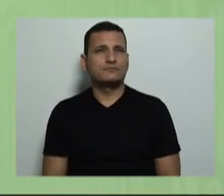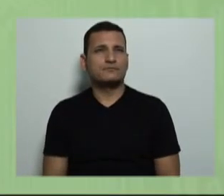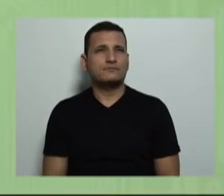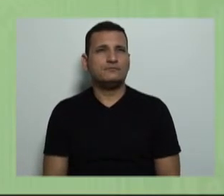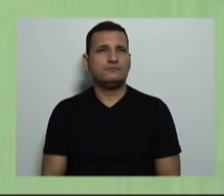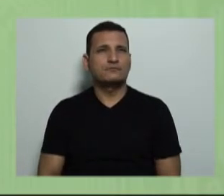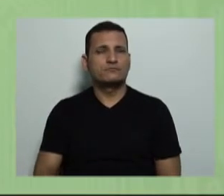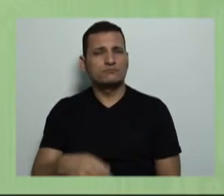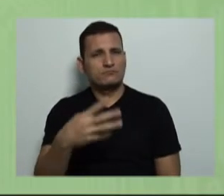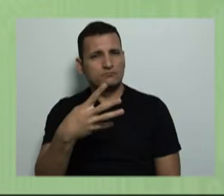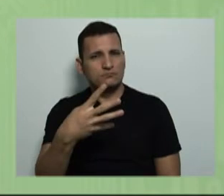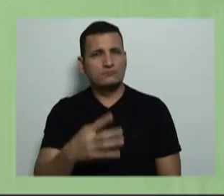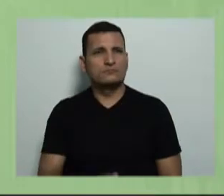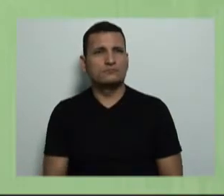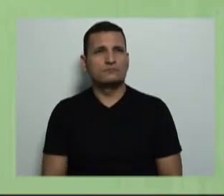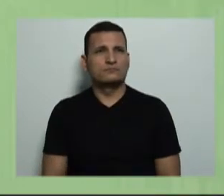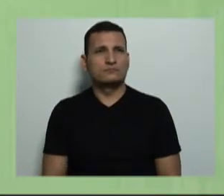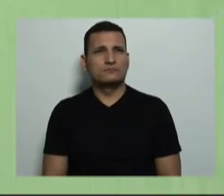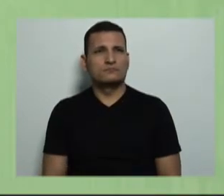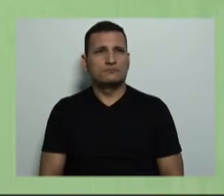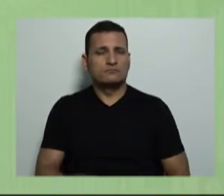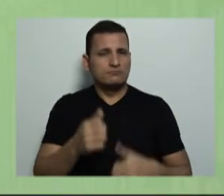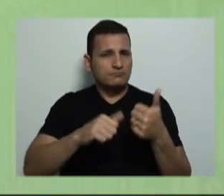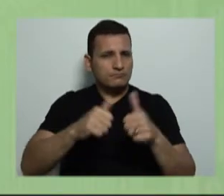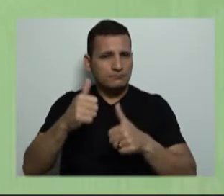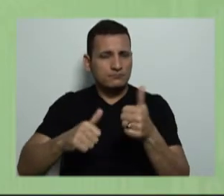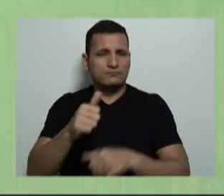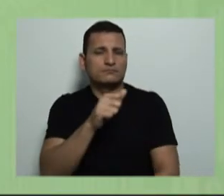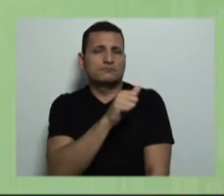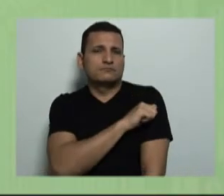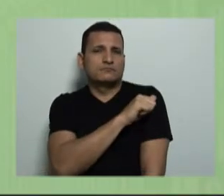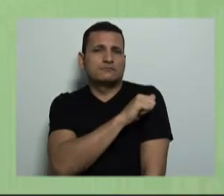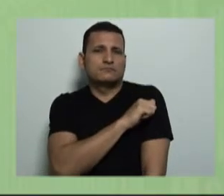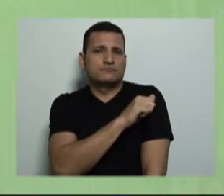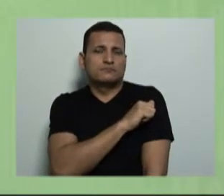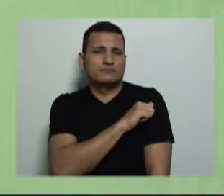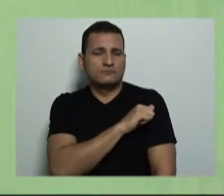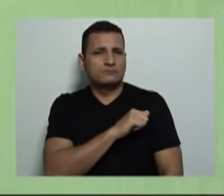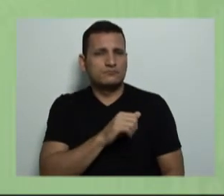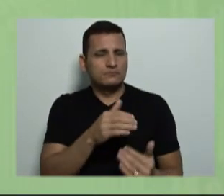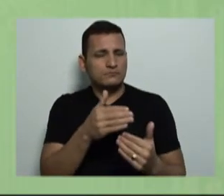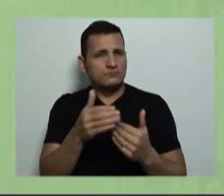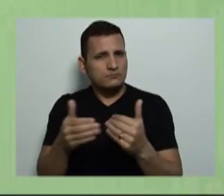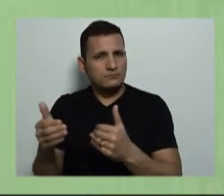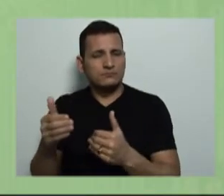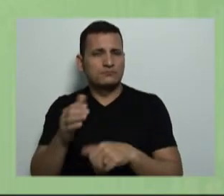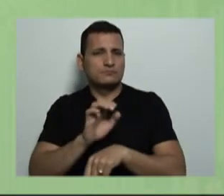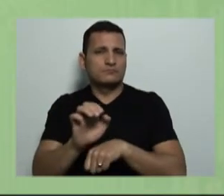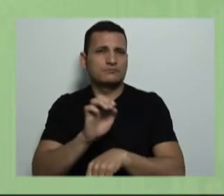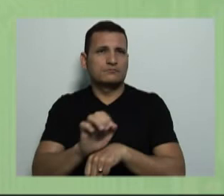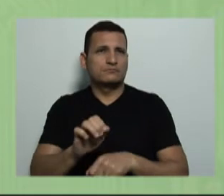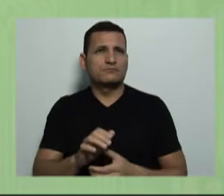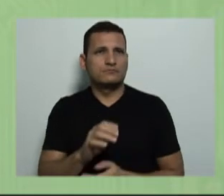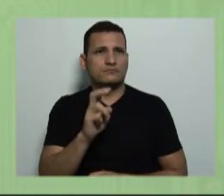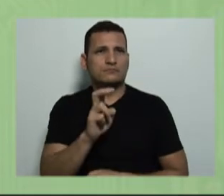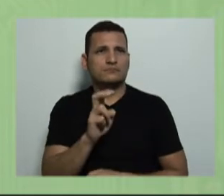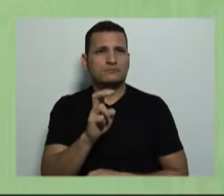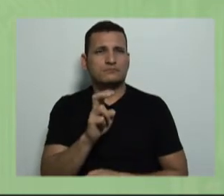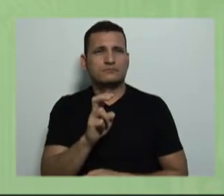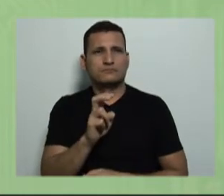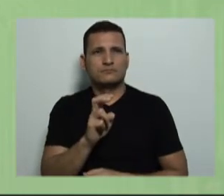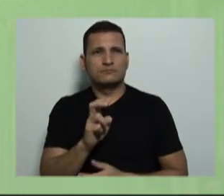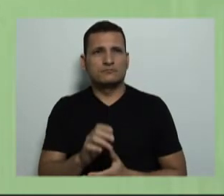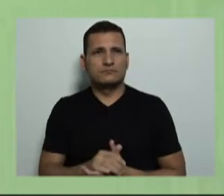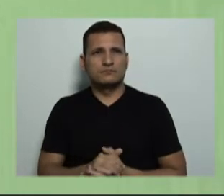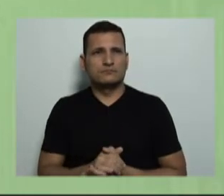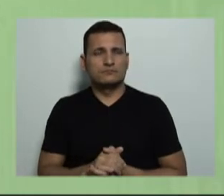Quarto, avaliar o desenvolvimento do estudante durante o estágio. Quinto,